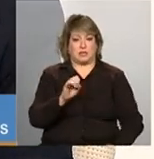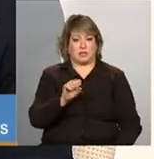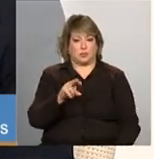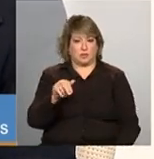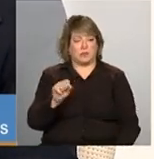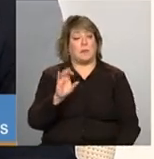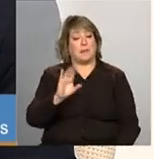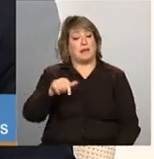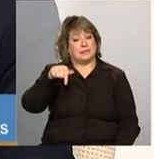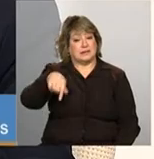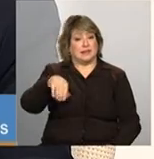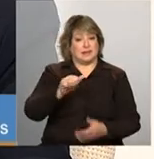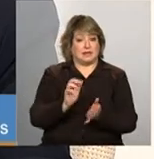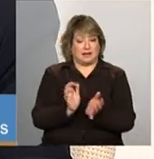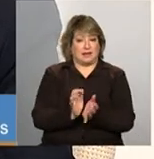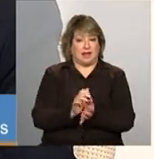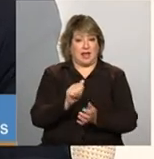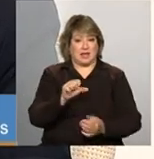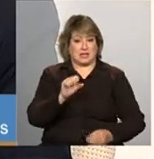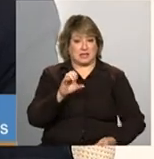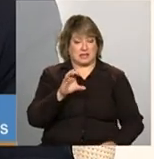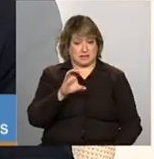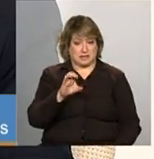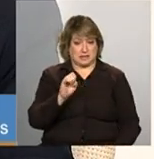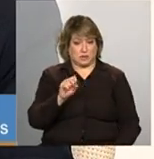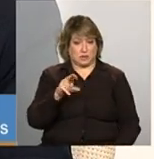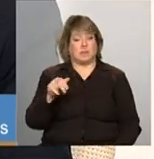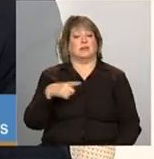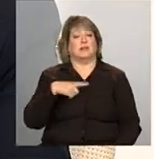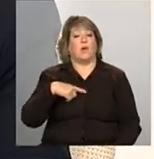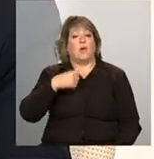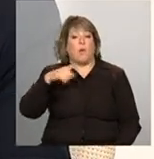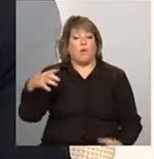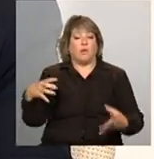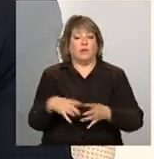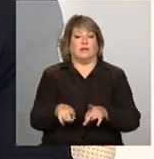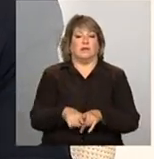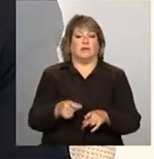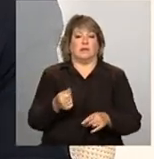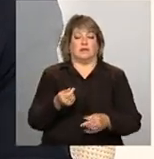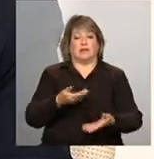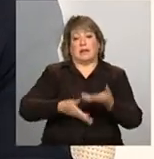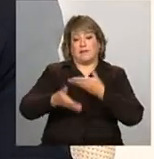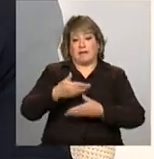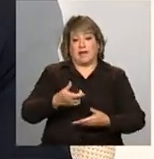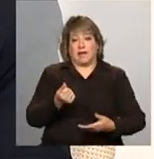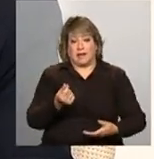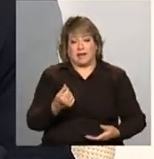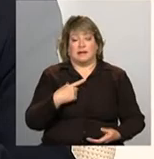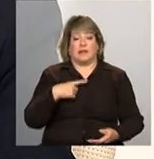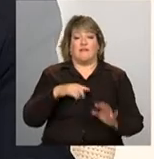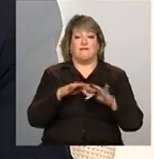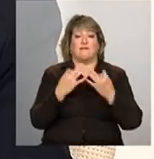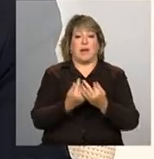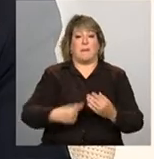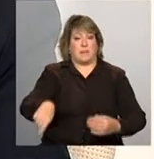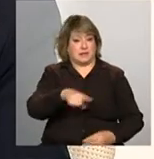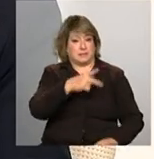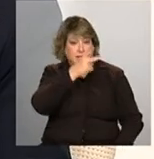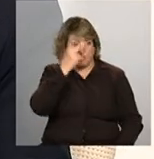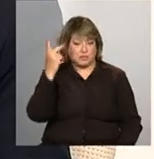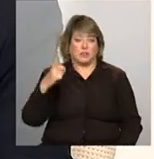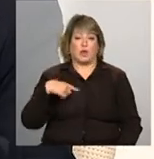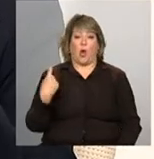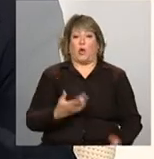outros públicos, que são os beneficiários de outros programas de transferência de renda, as famílias dessas pessoas, os jovens que